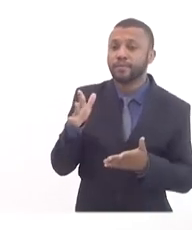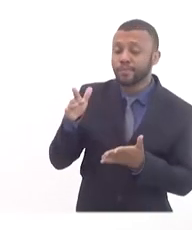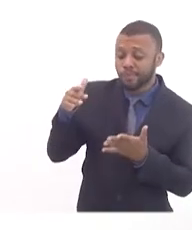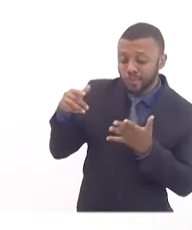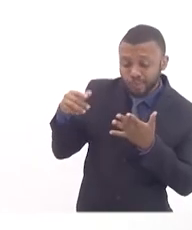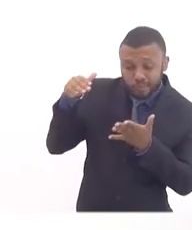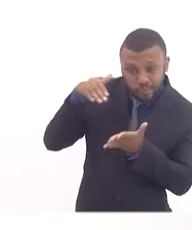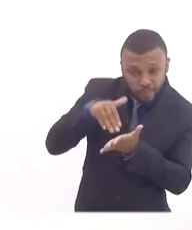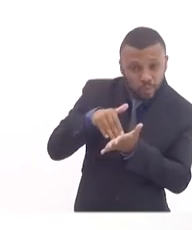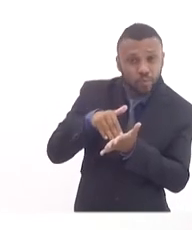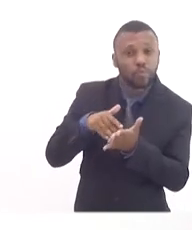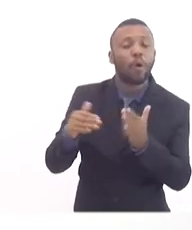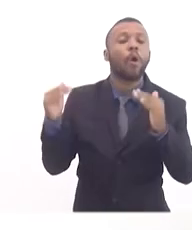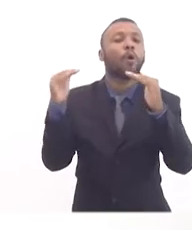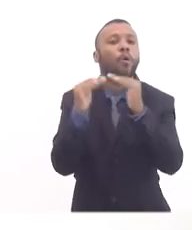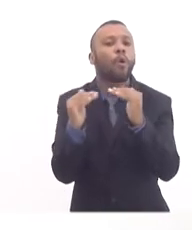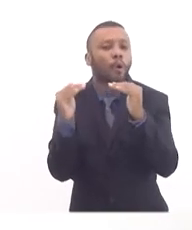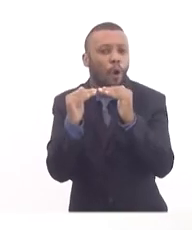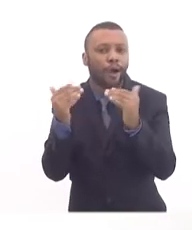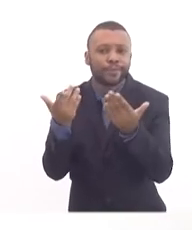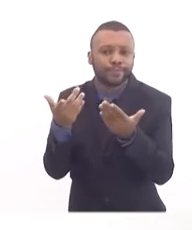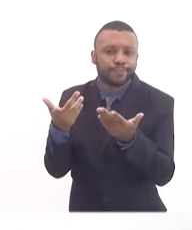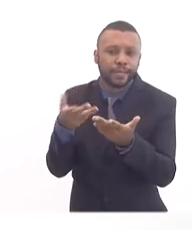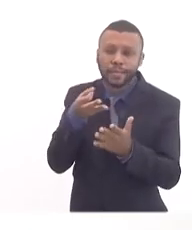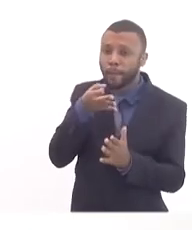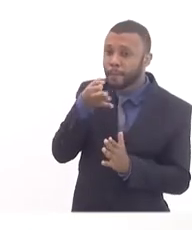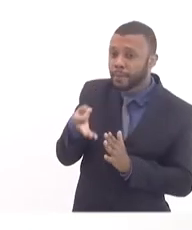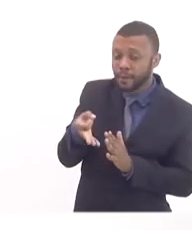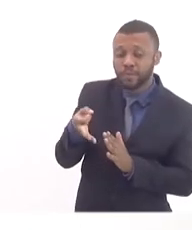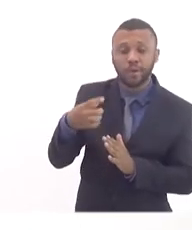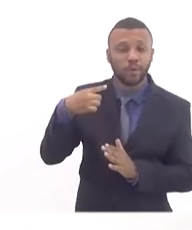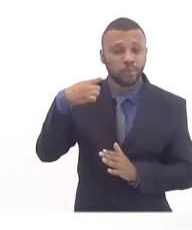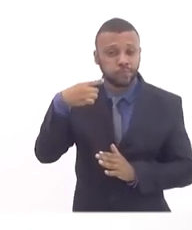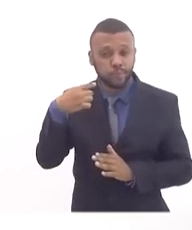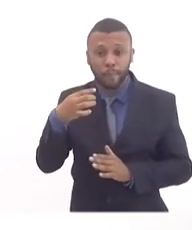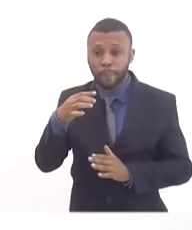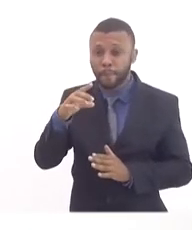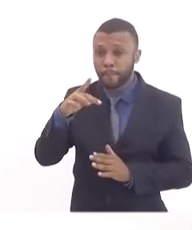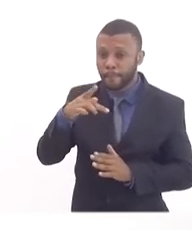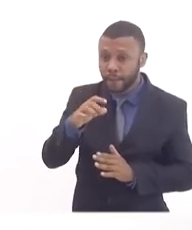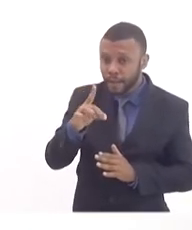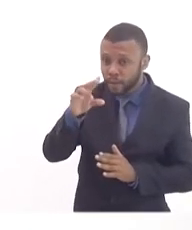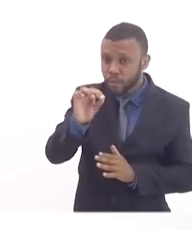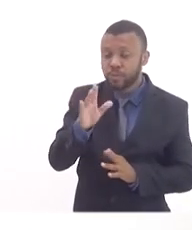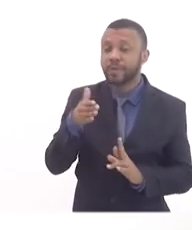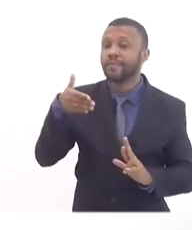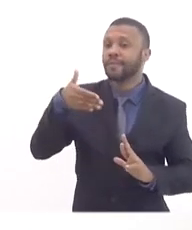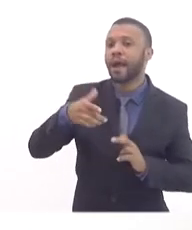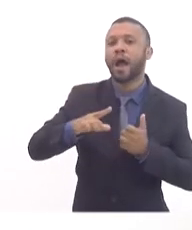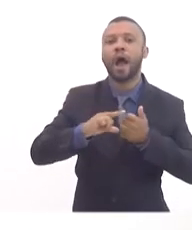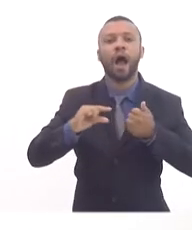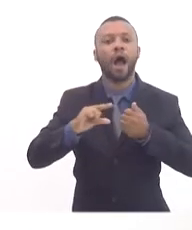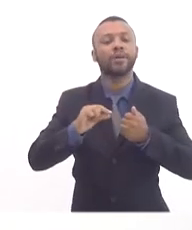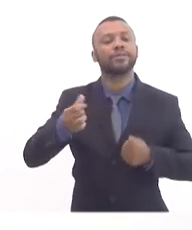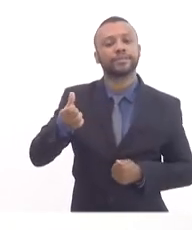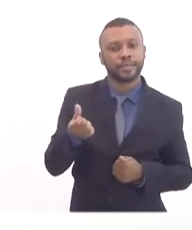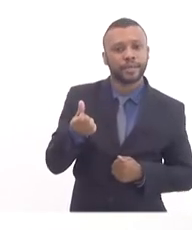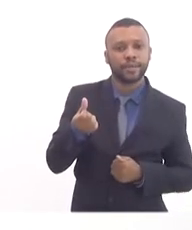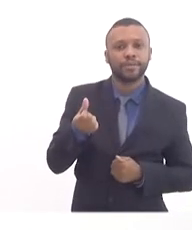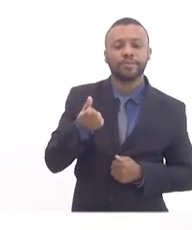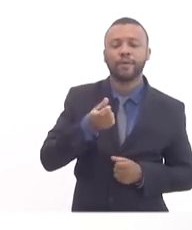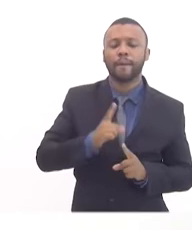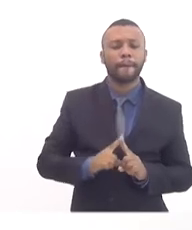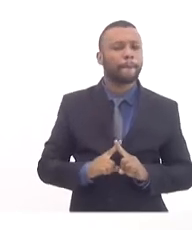observação feita pelo Dr Pedro no que se refere ao artigo 6º mas